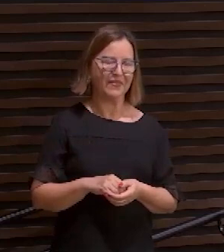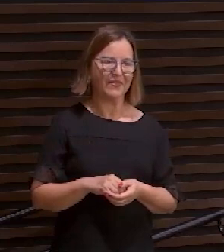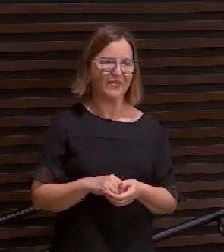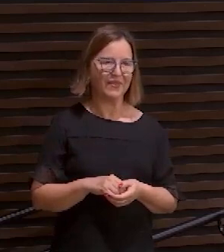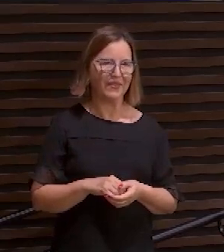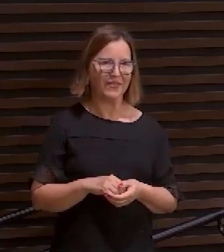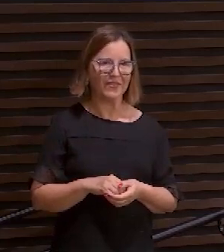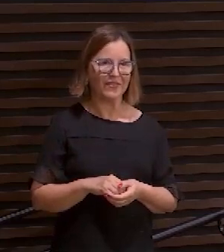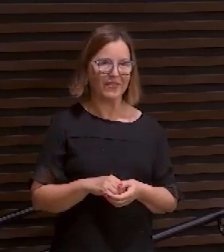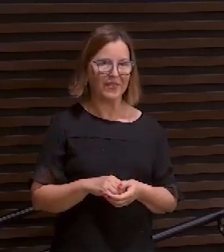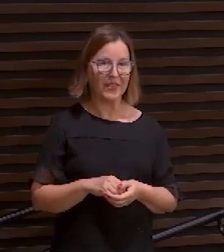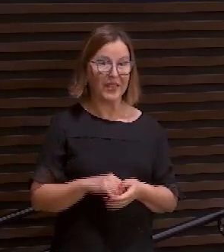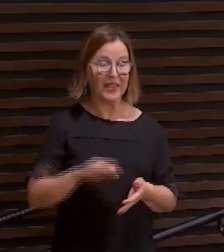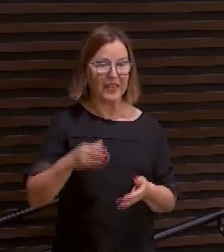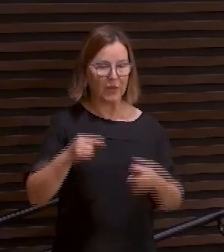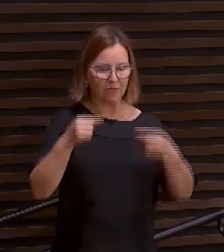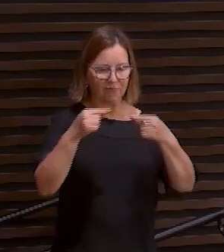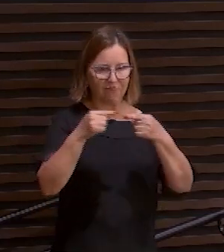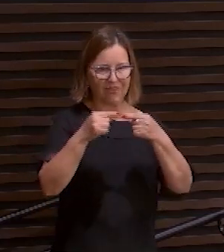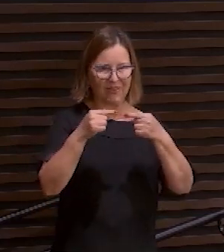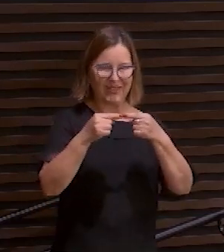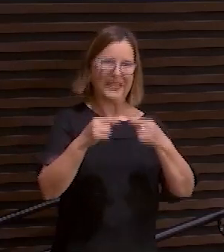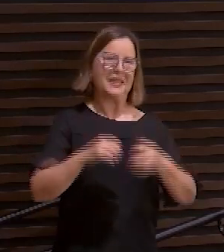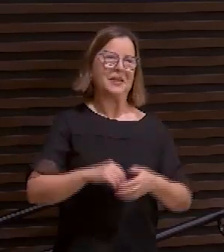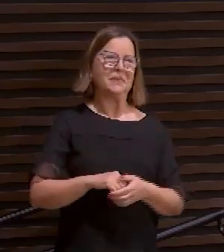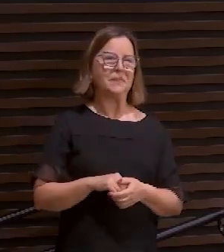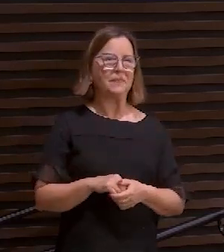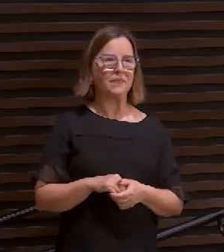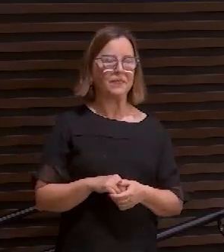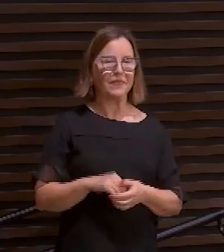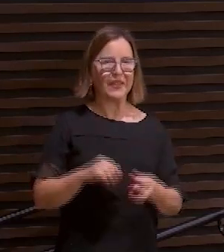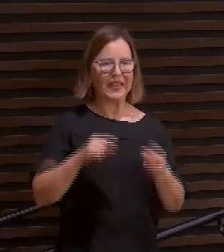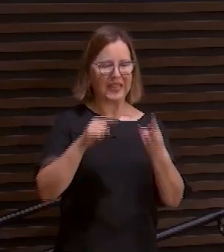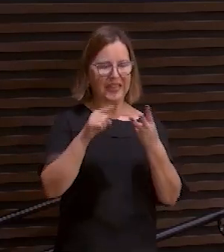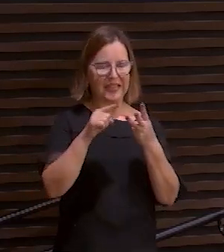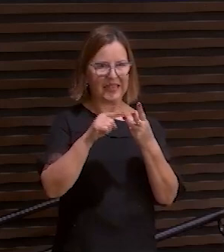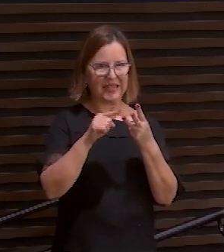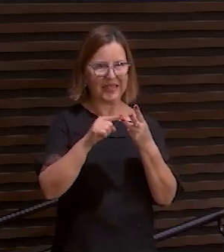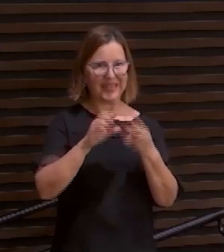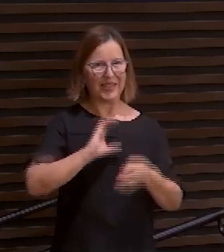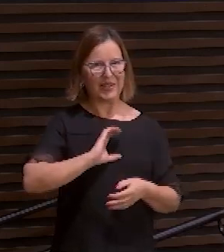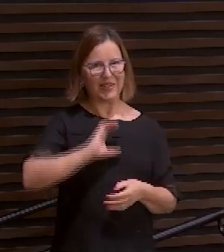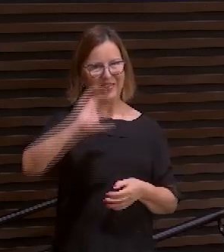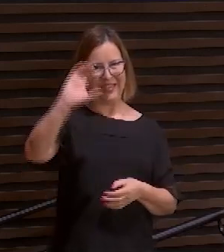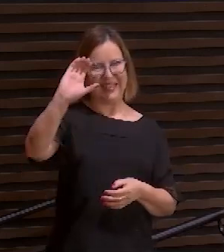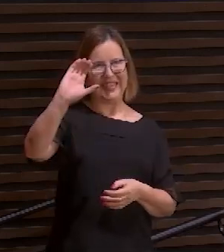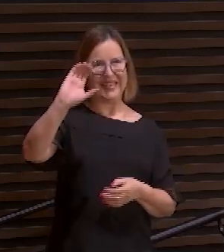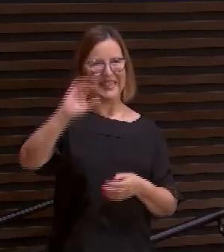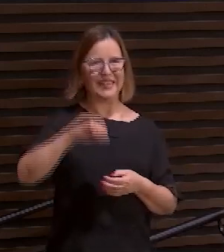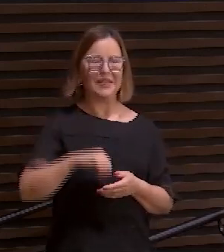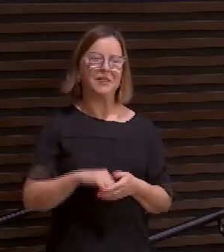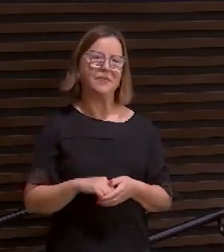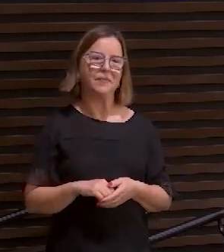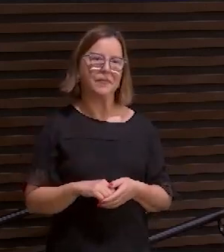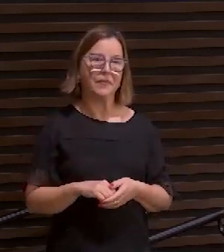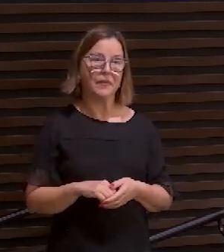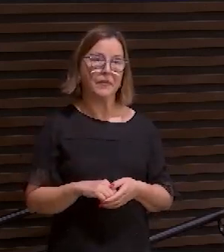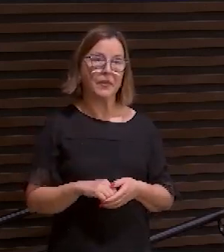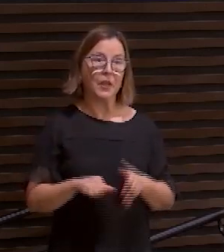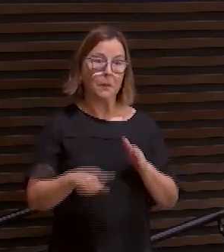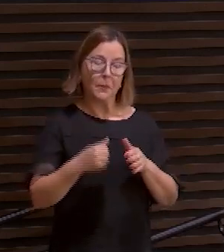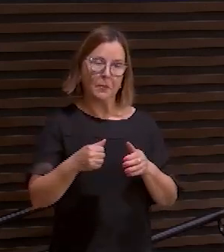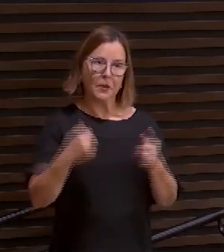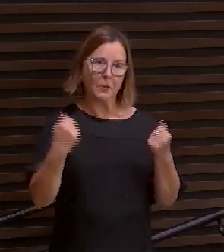Então, concordância. E a terceira coisa é a confiança. Primeiro o conhecimento, a